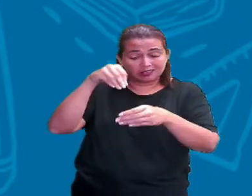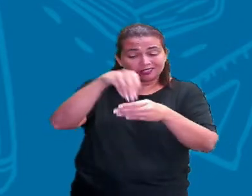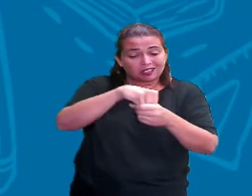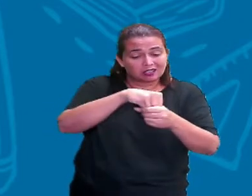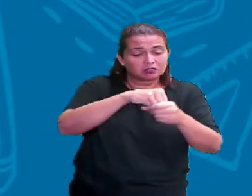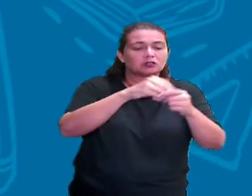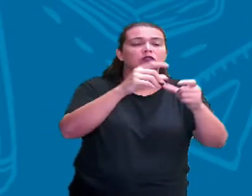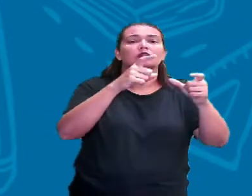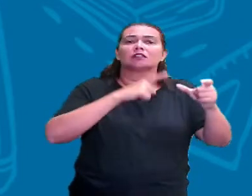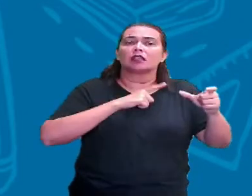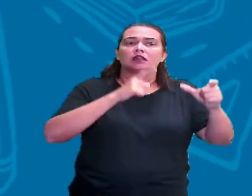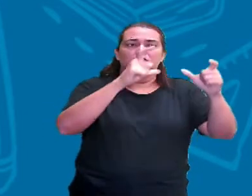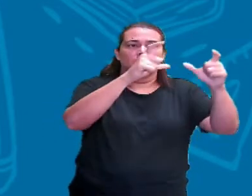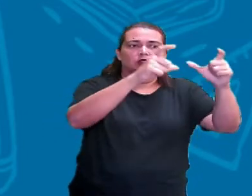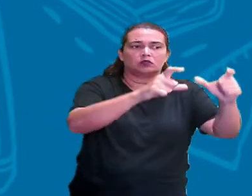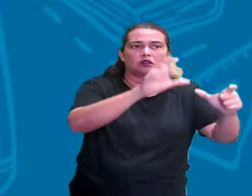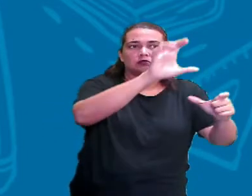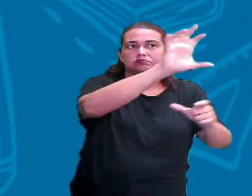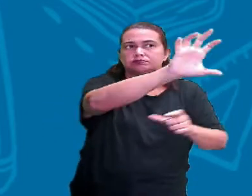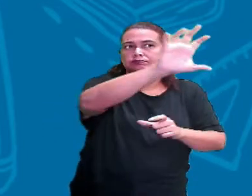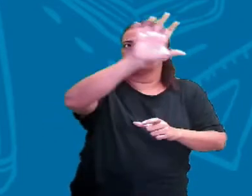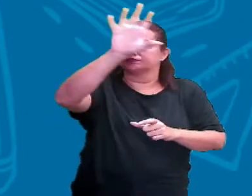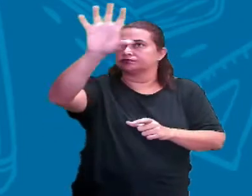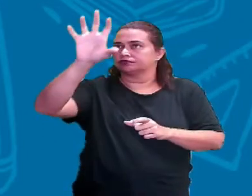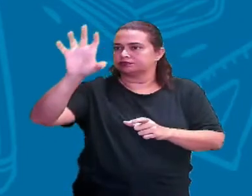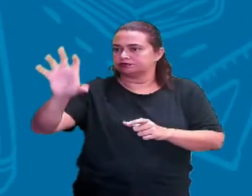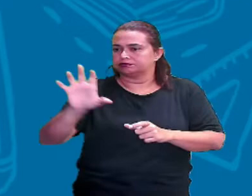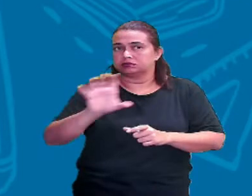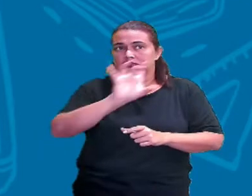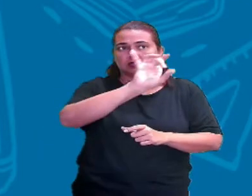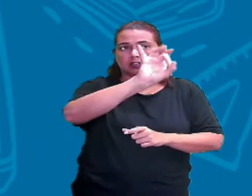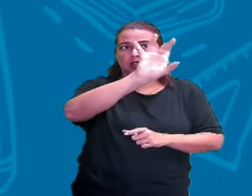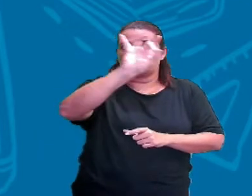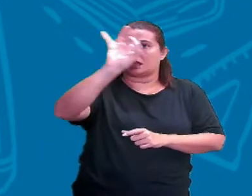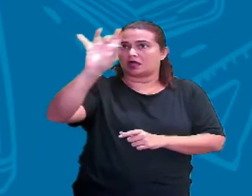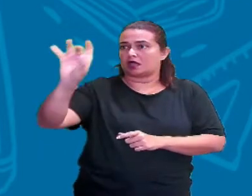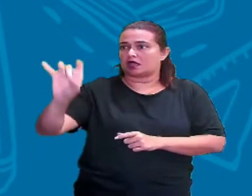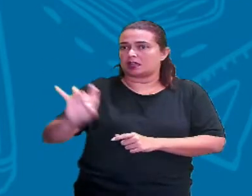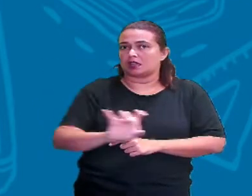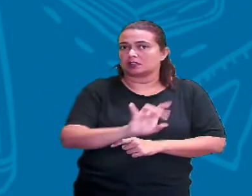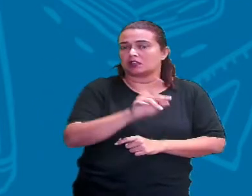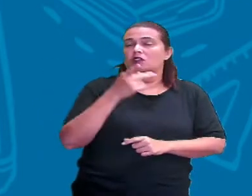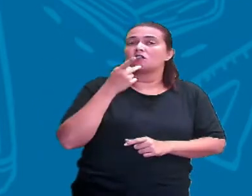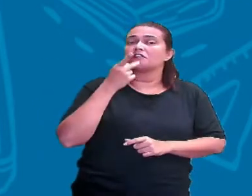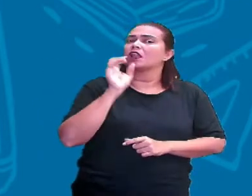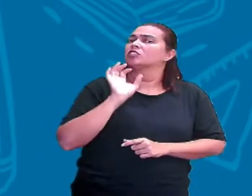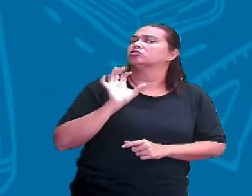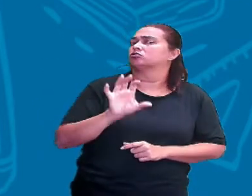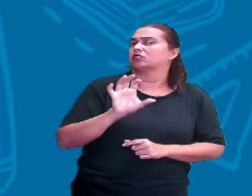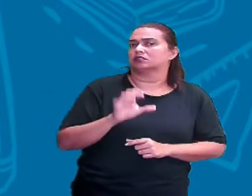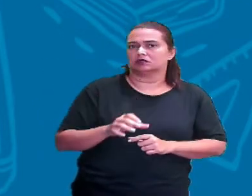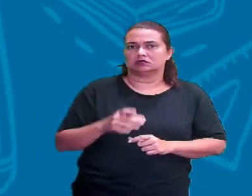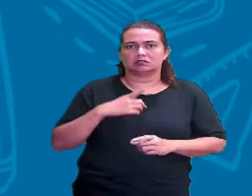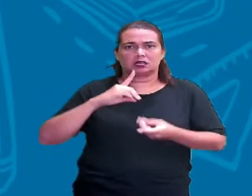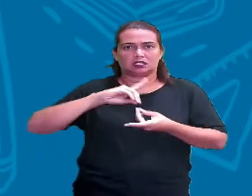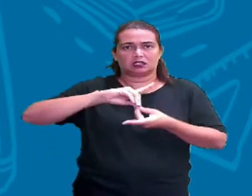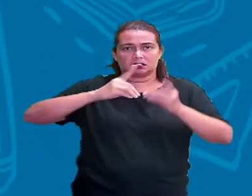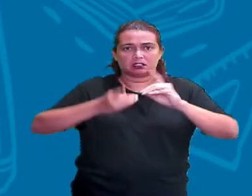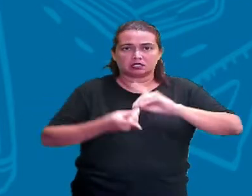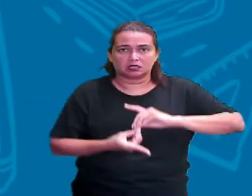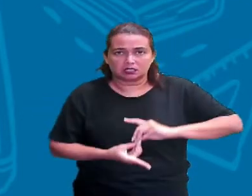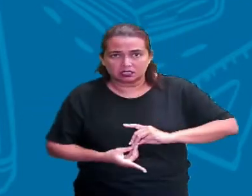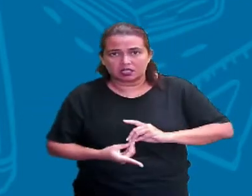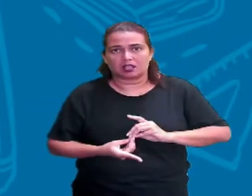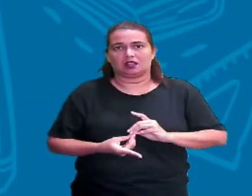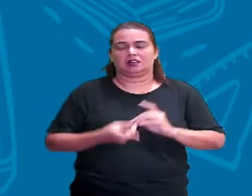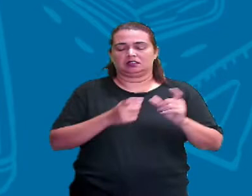de cada região, também conhecido como dialeto regional. Então, tomando como referência, uma vez que a gente é da região